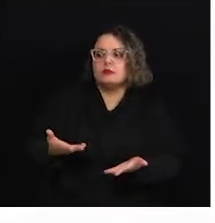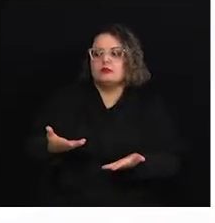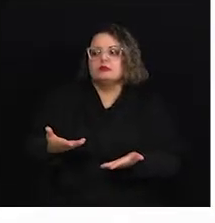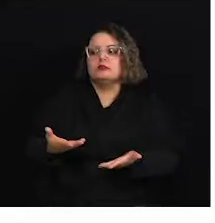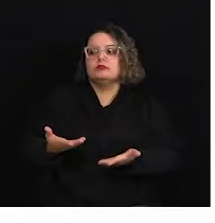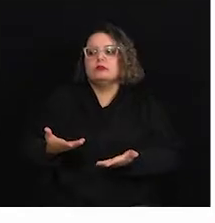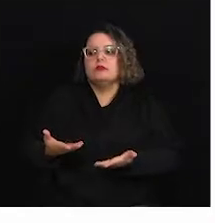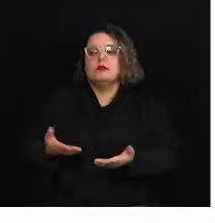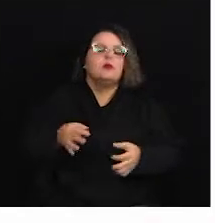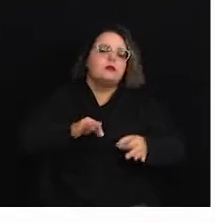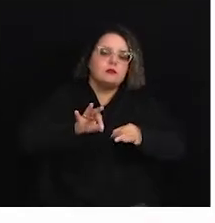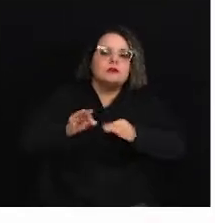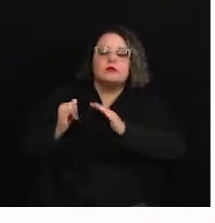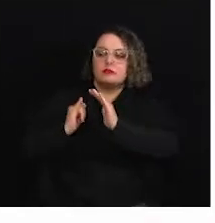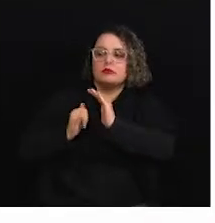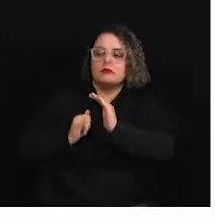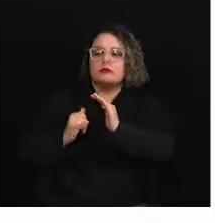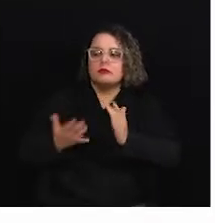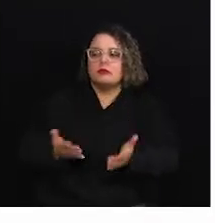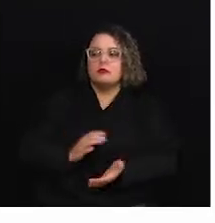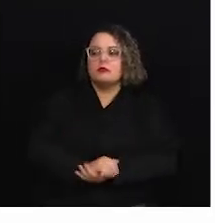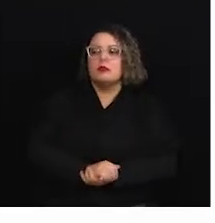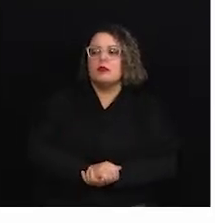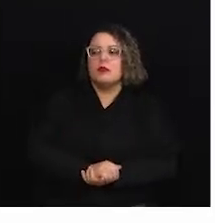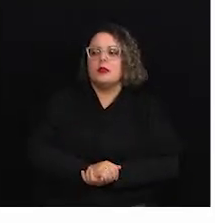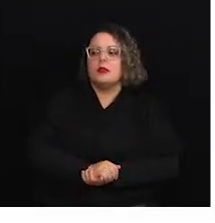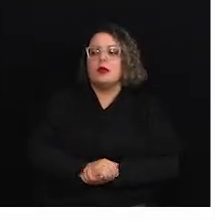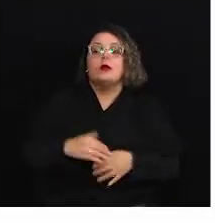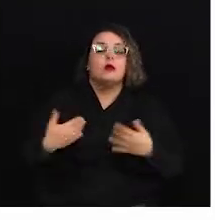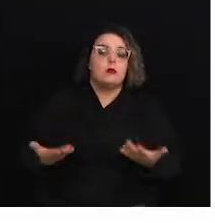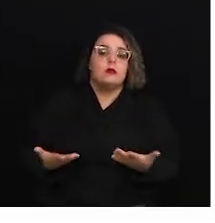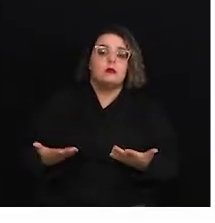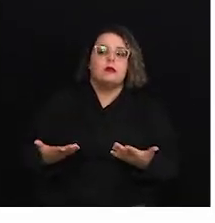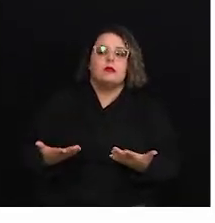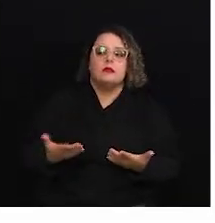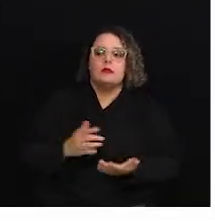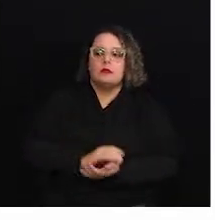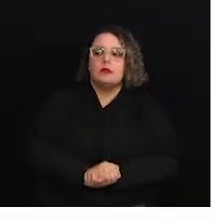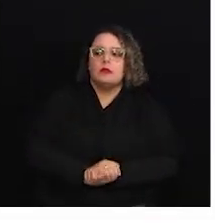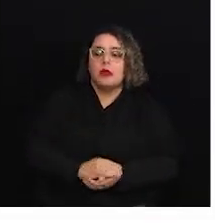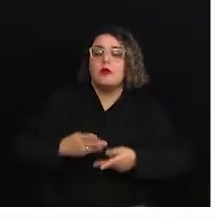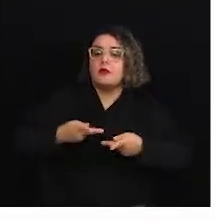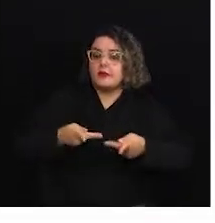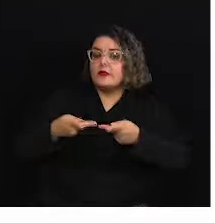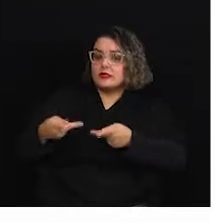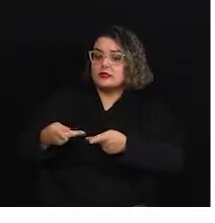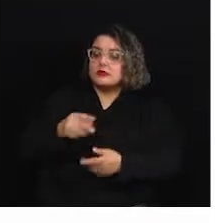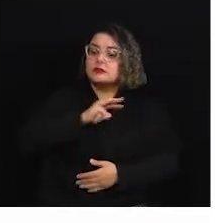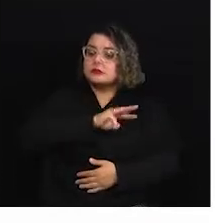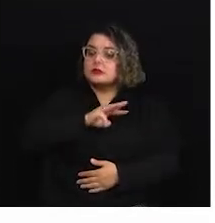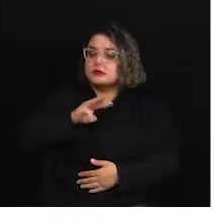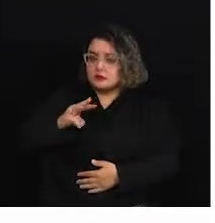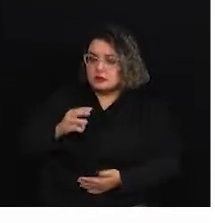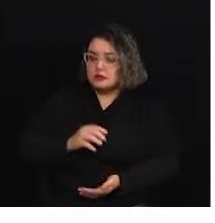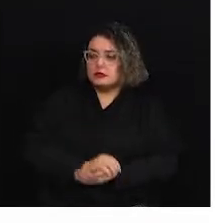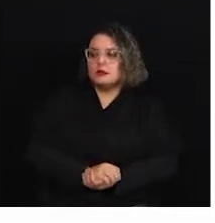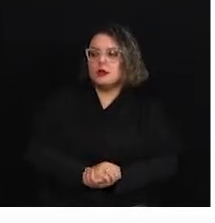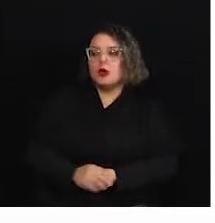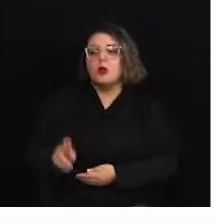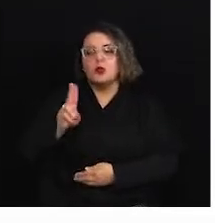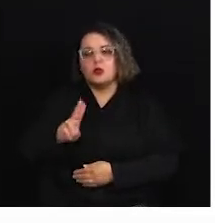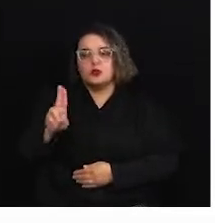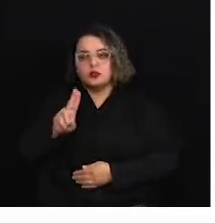das startups muito bem pela jornalista do Valor, não foi à toa. Então, ele é capaz de ir visitando as páginas na internet e